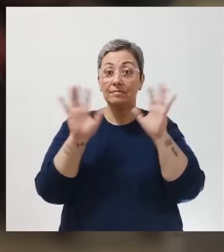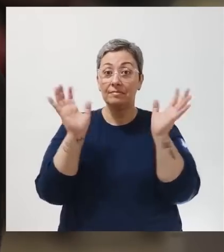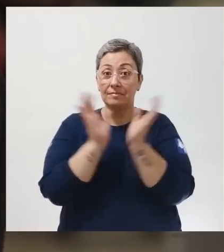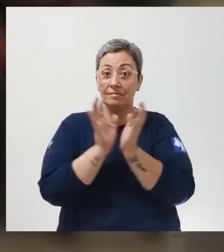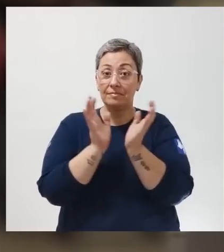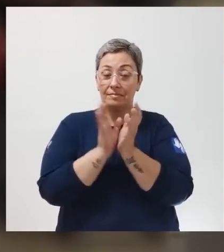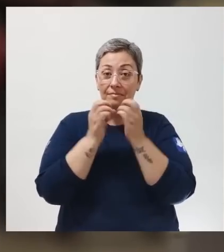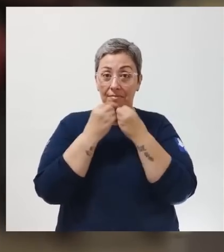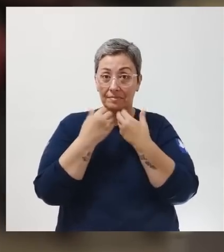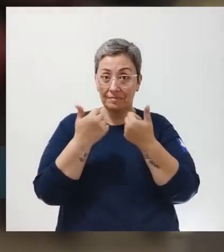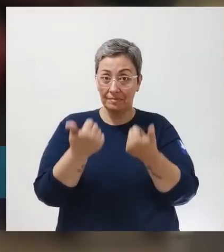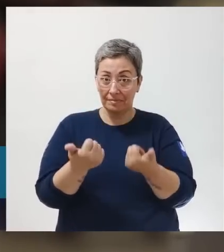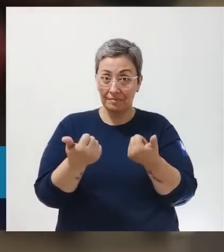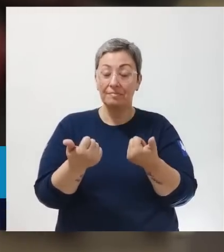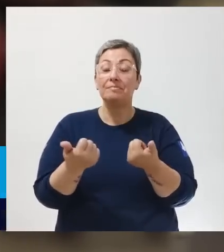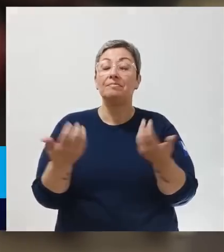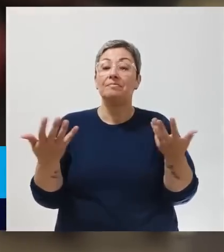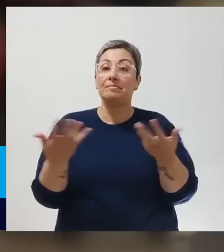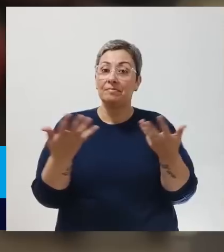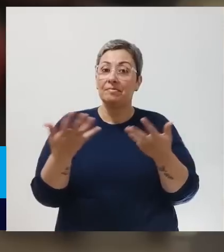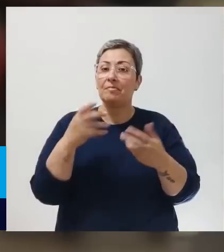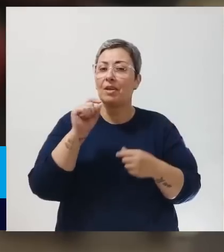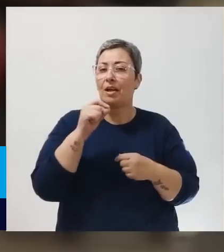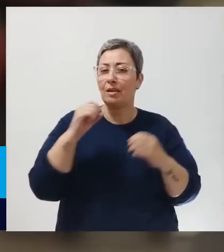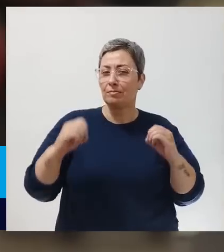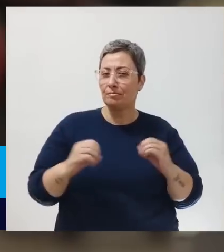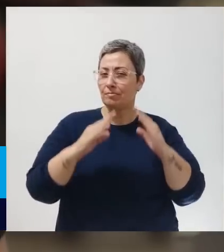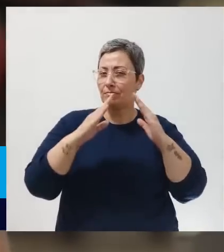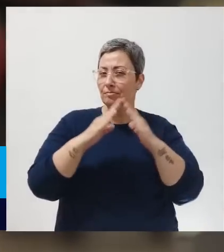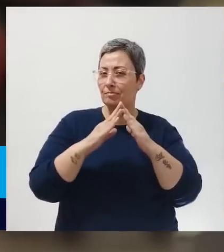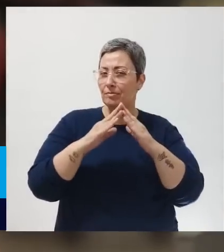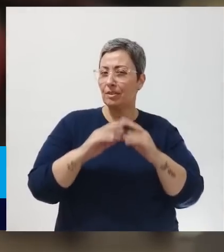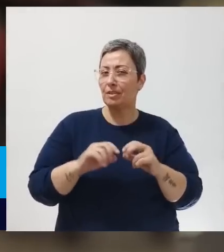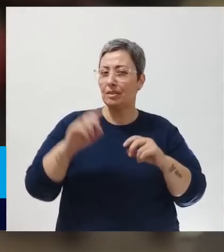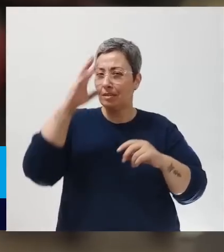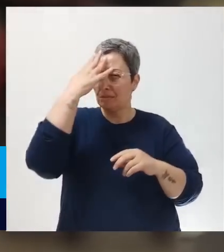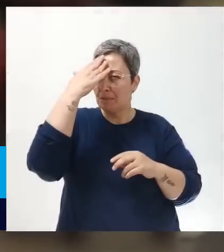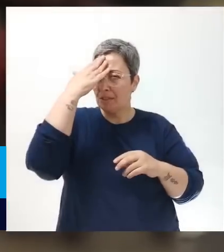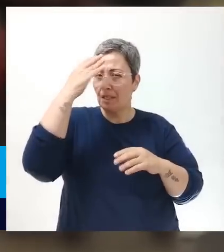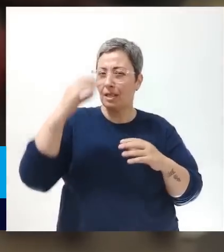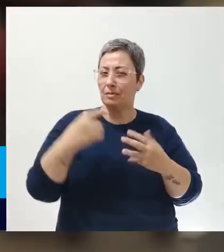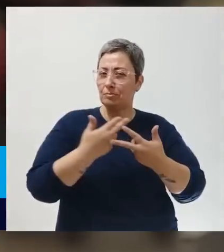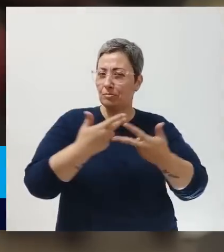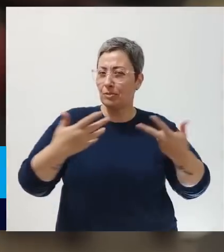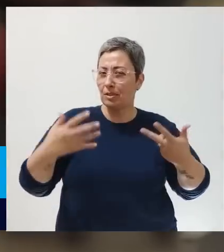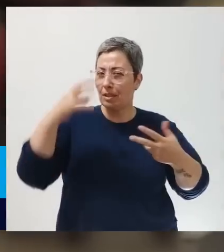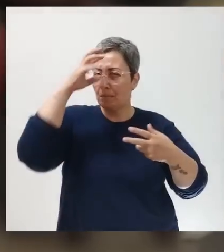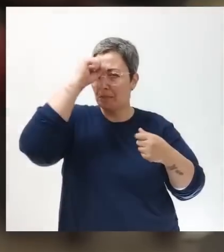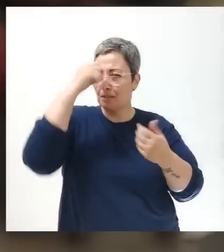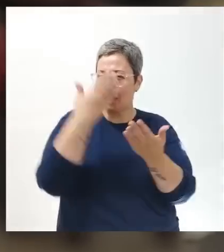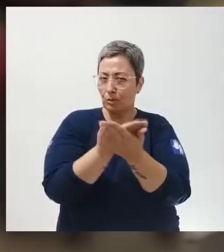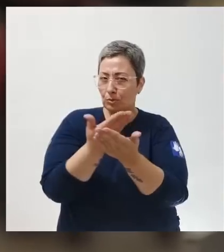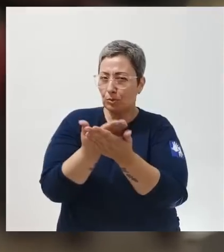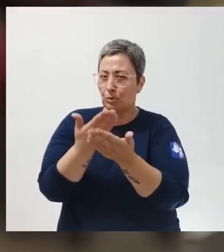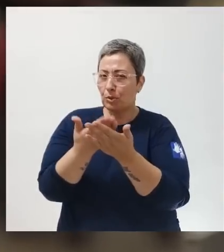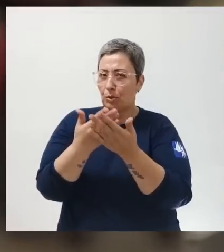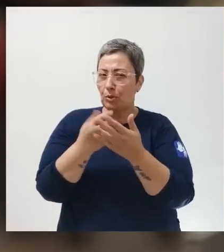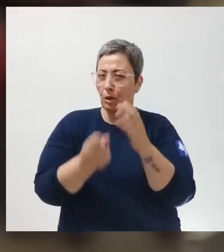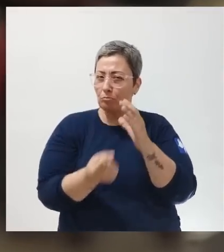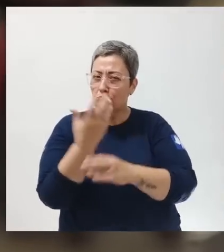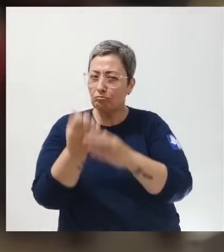Oi, turminha! Como vocês estão? E os saberes e aprendizagens promovidos através desses estudos sobre